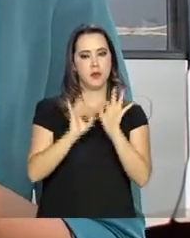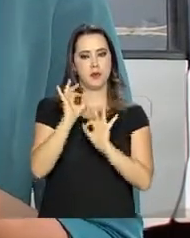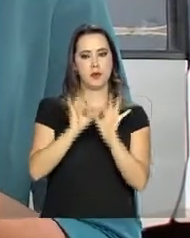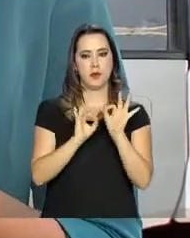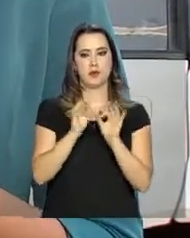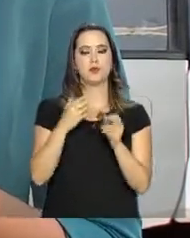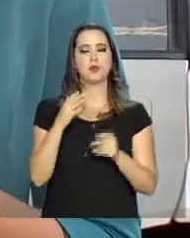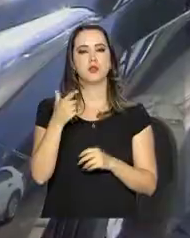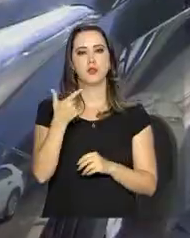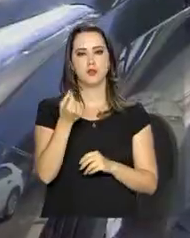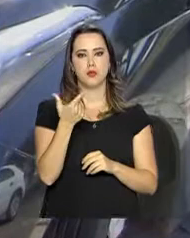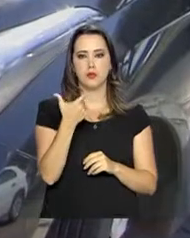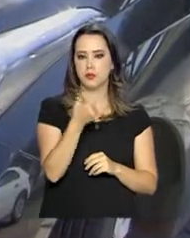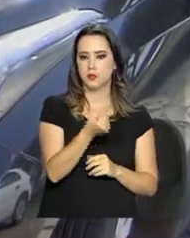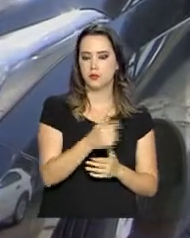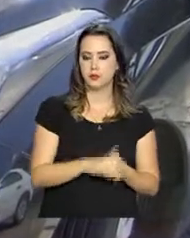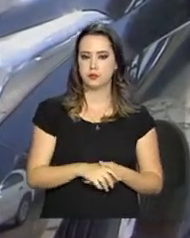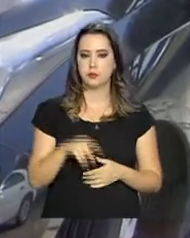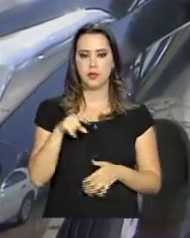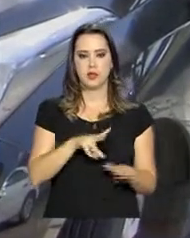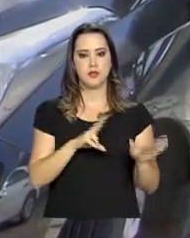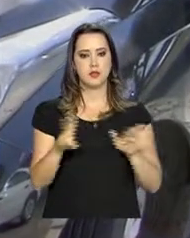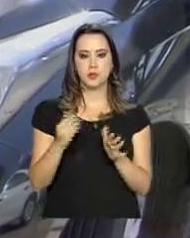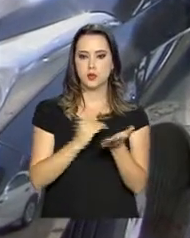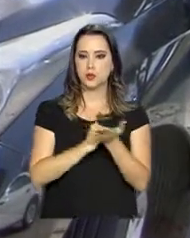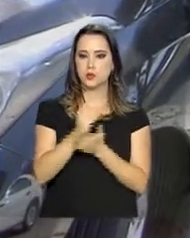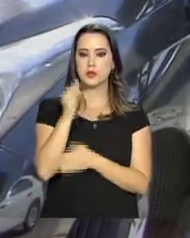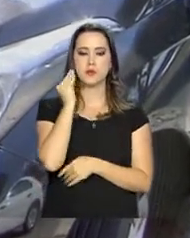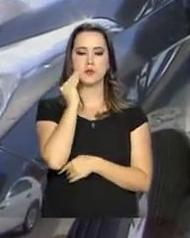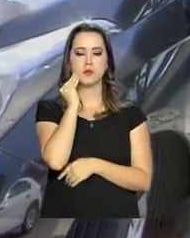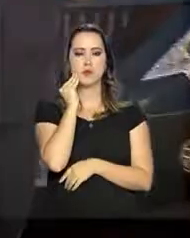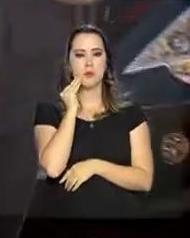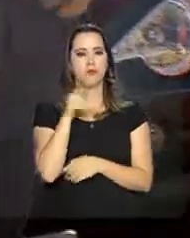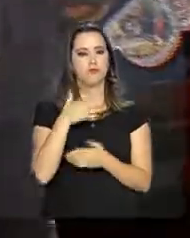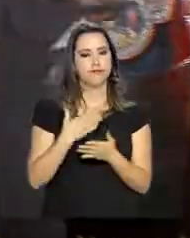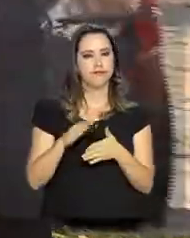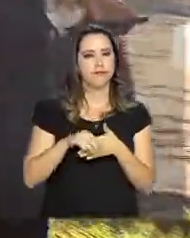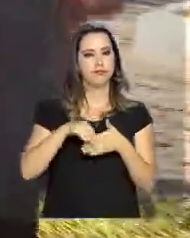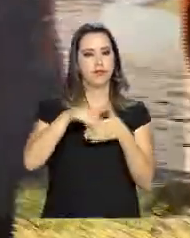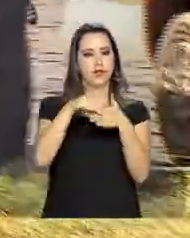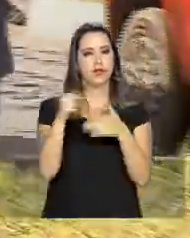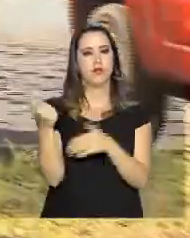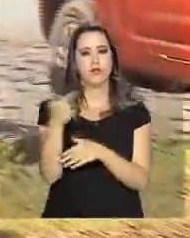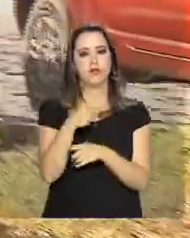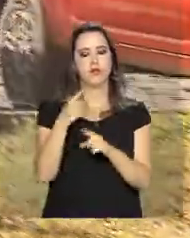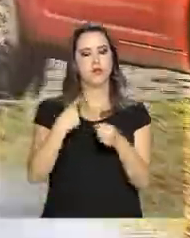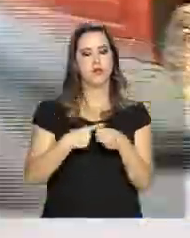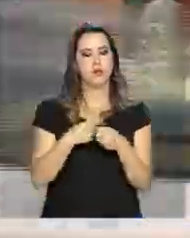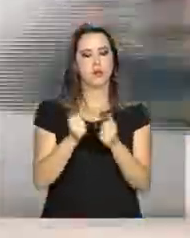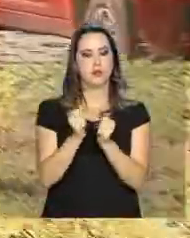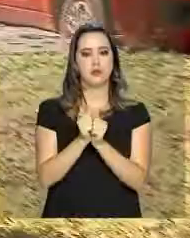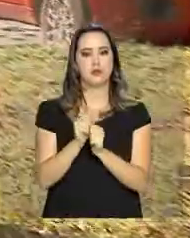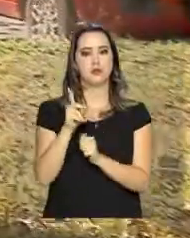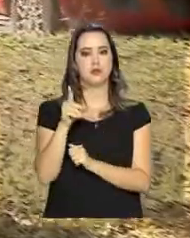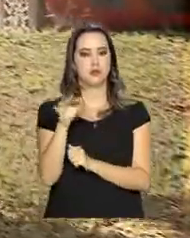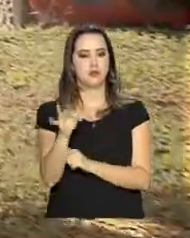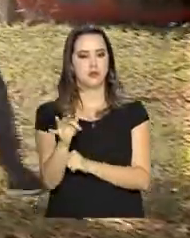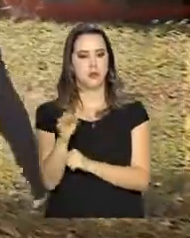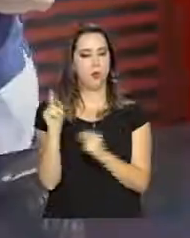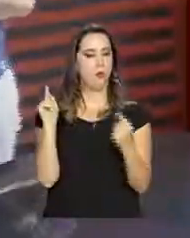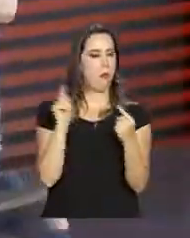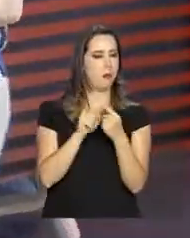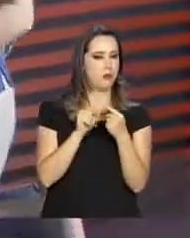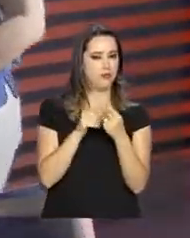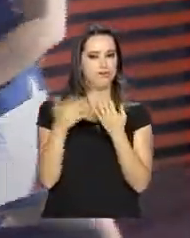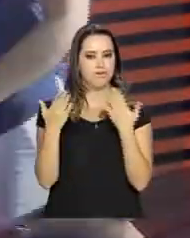Censo 2020. Essa semana começaram os primeiros testes piloto em 12 cidades, mais o Distrito Federal. O